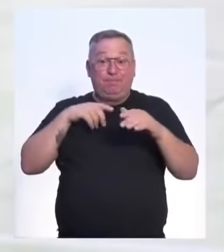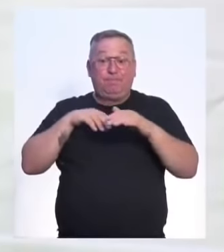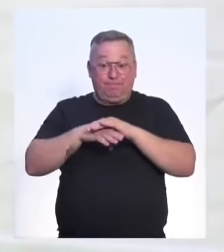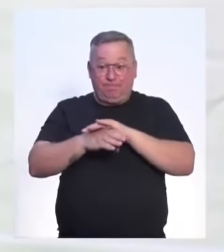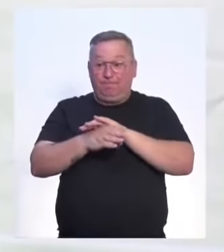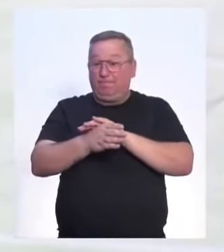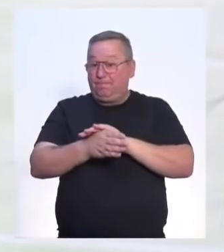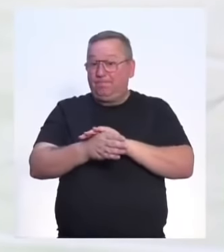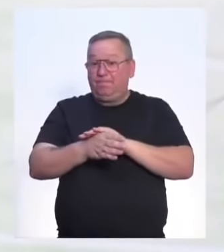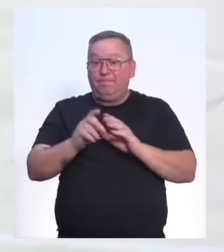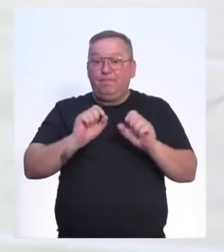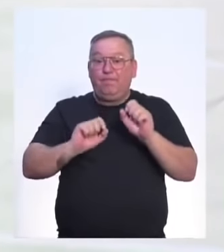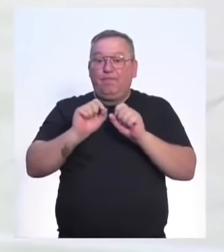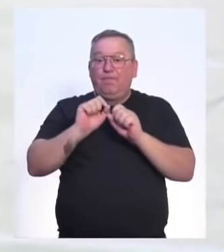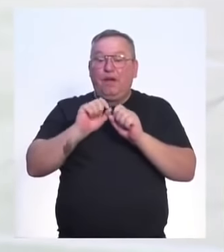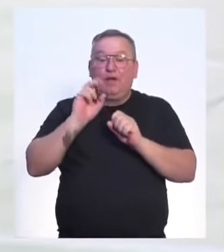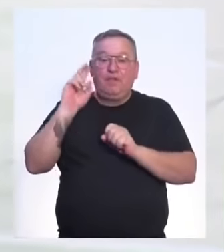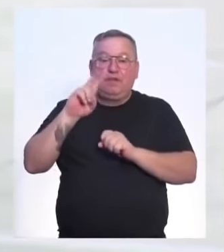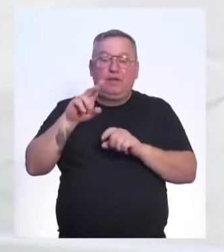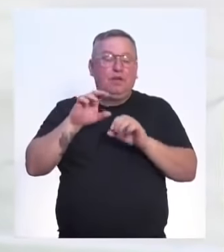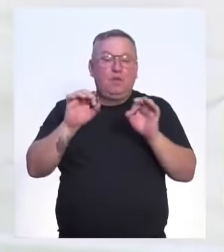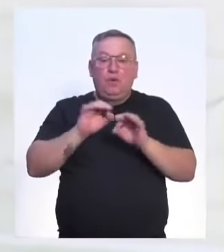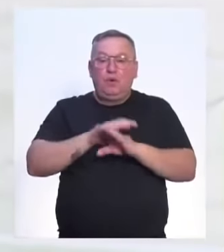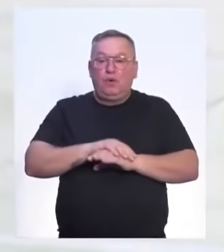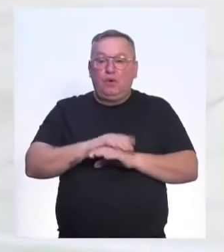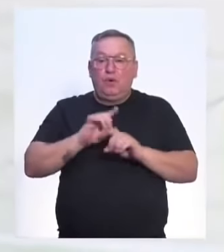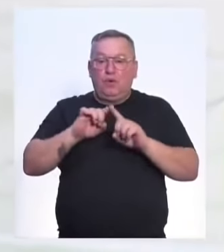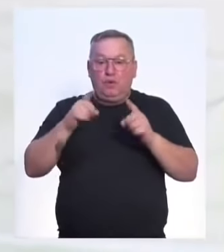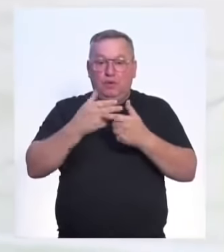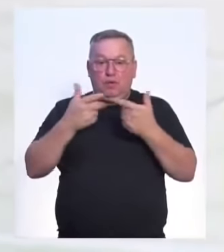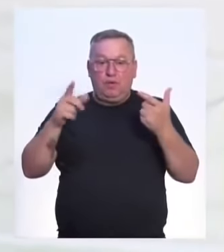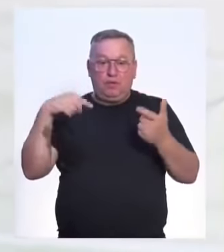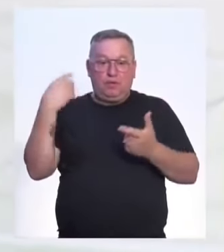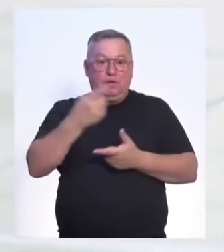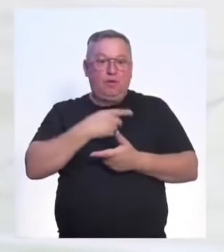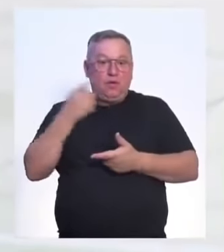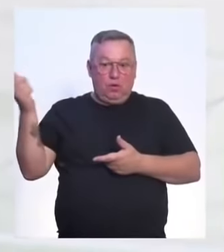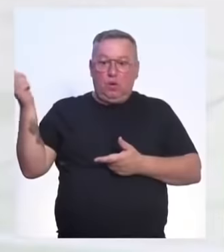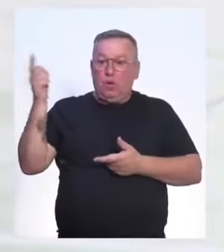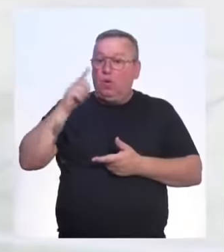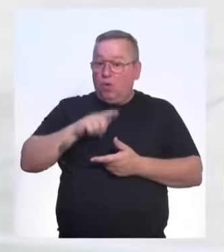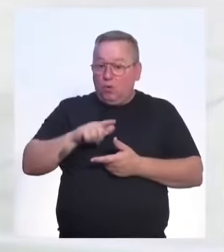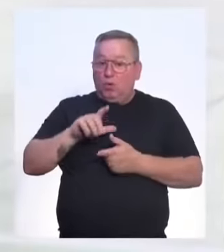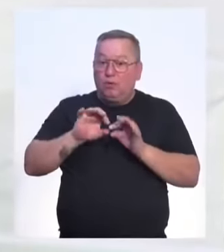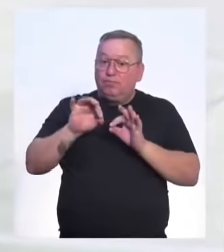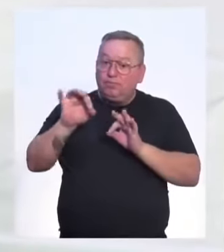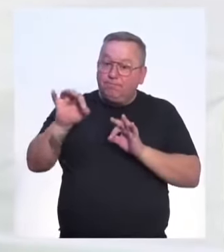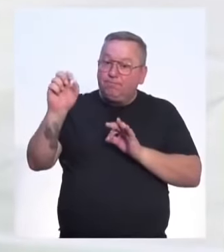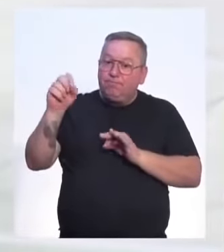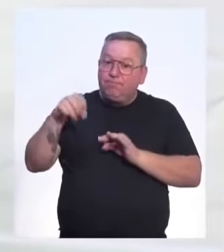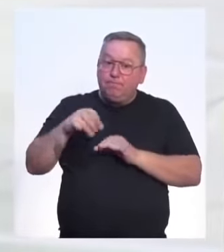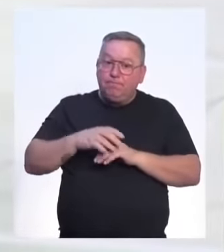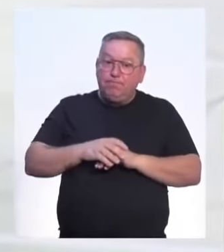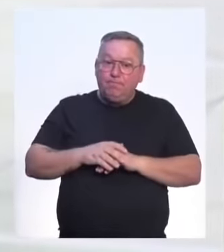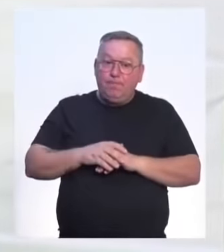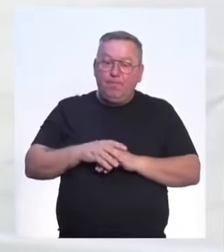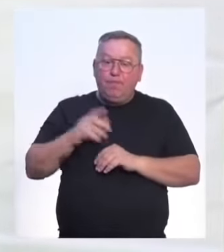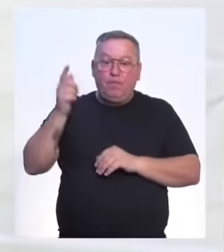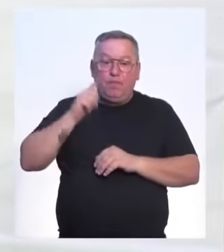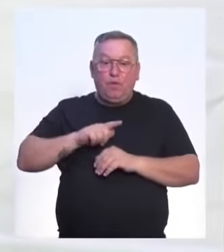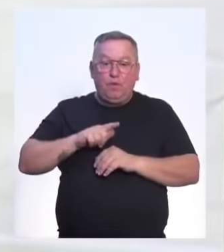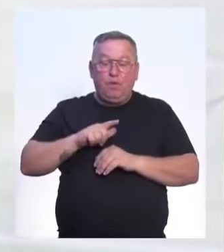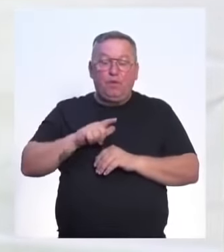esse hábito. Se quiser, vai dar uma olhada lá e pronto. Mas é algo assim, que a gente consegue medir, né? A gente